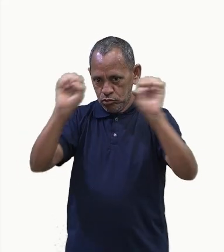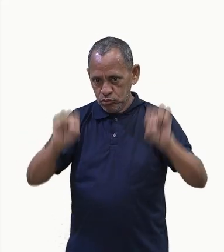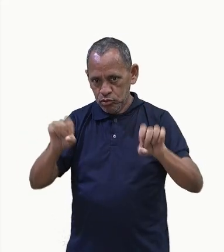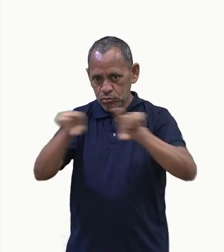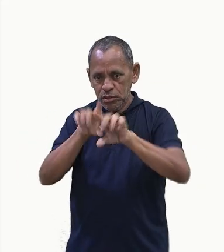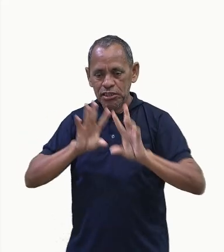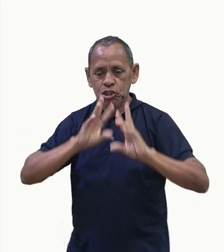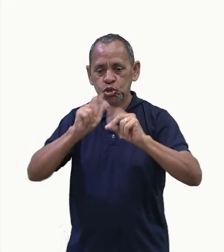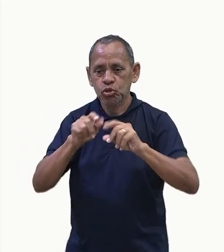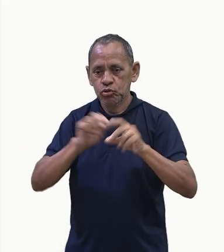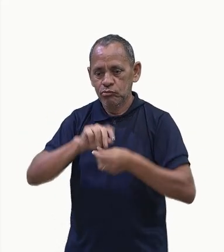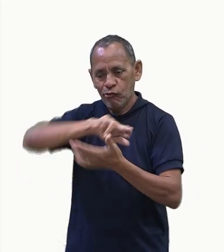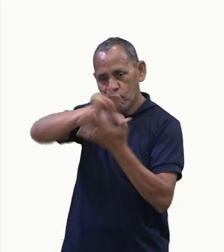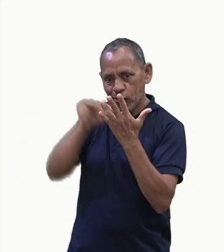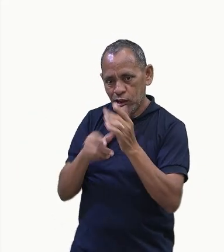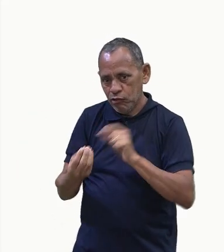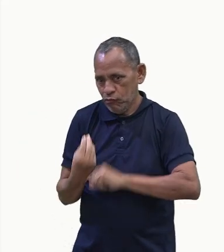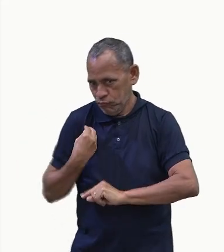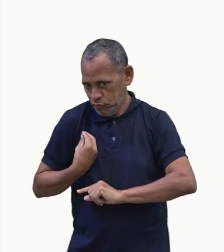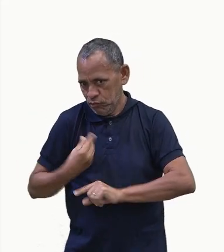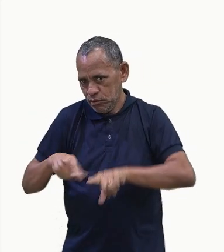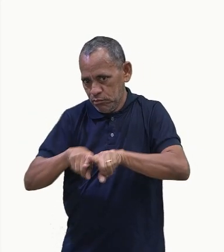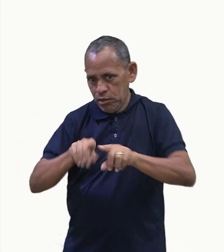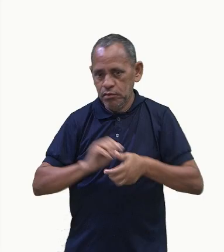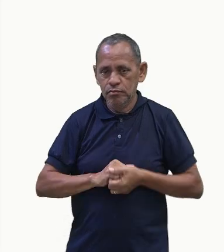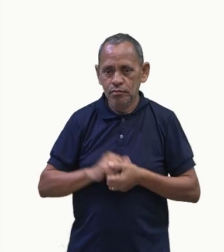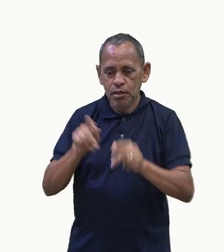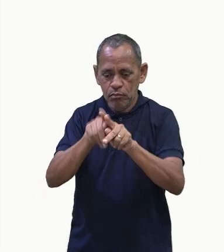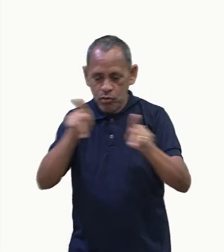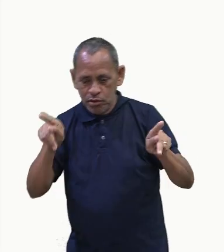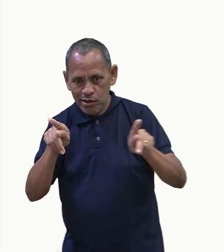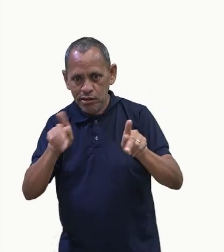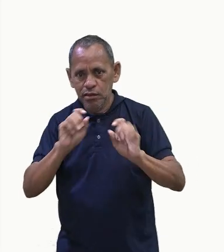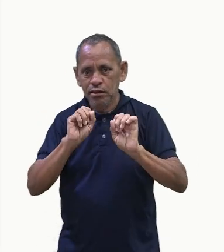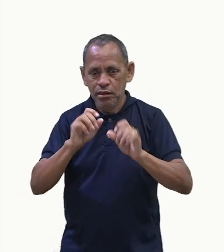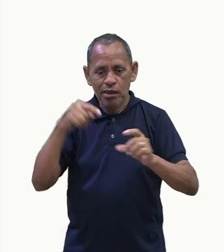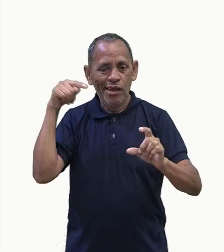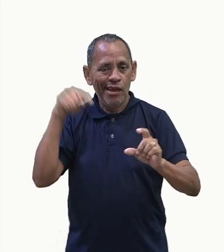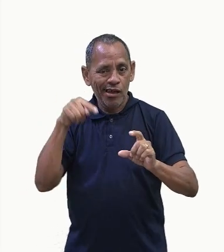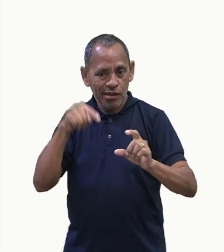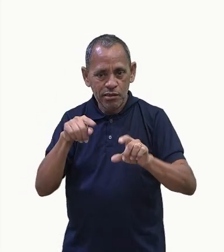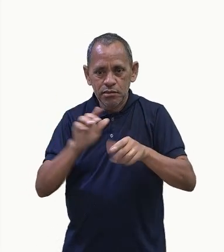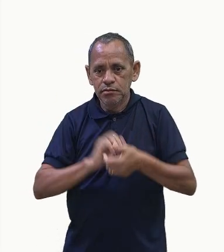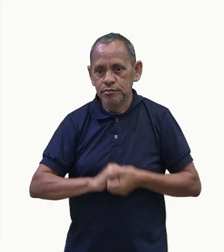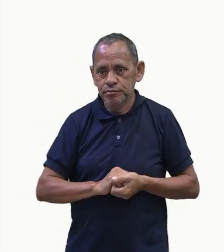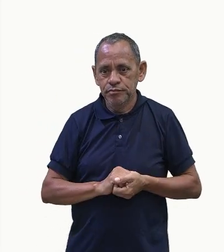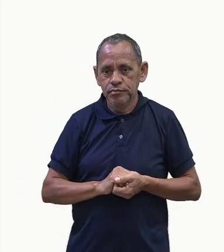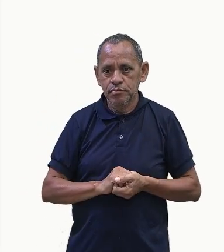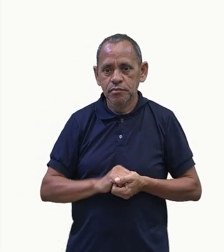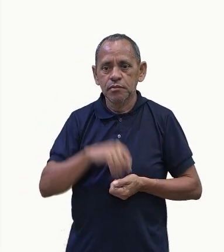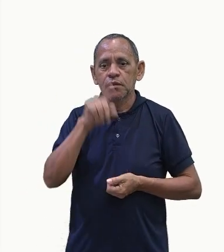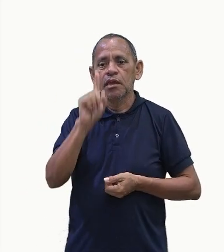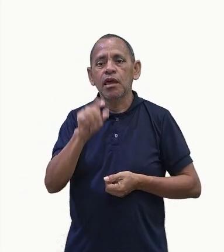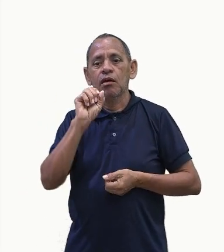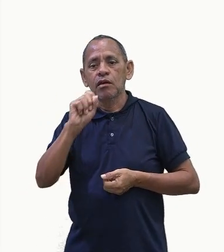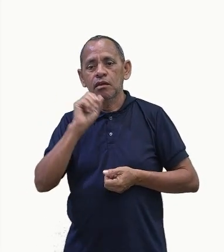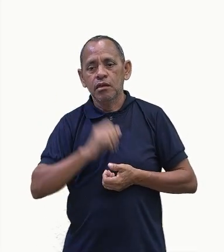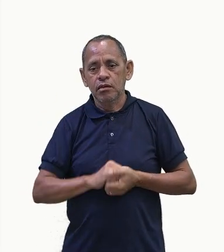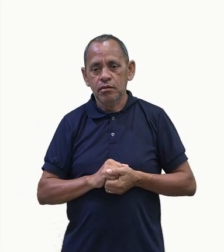uma proteína. Essa proteína, ela é